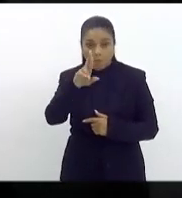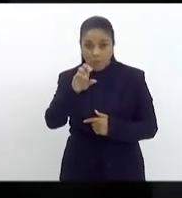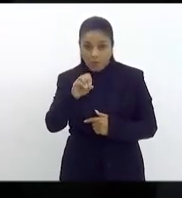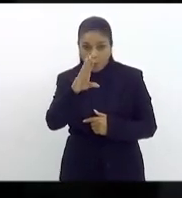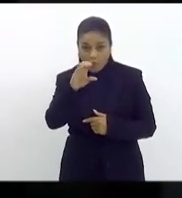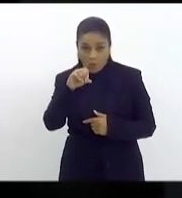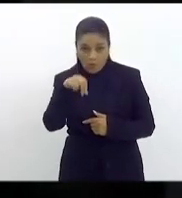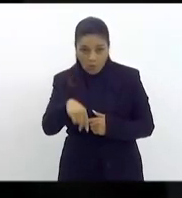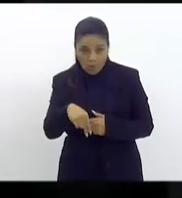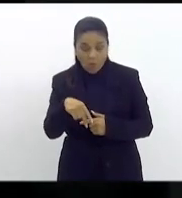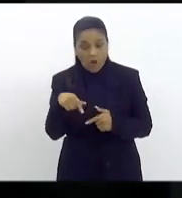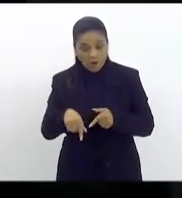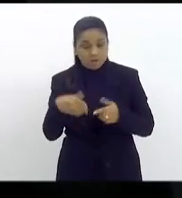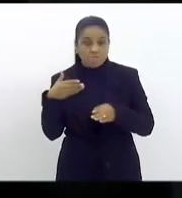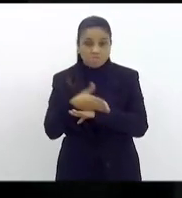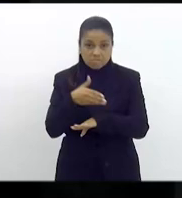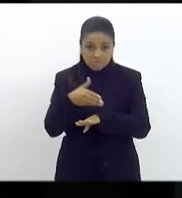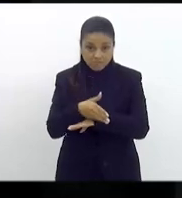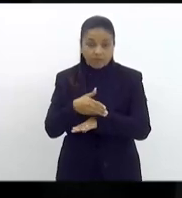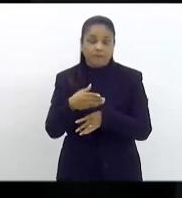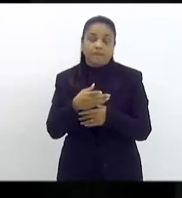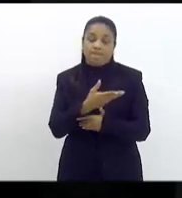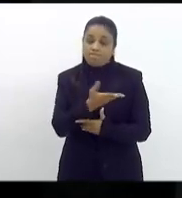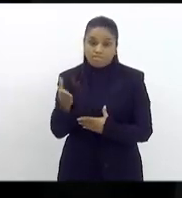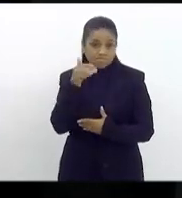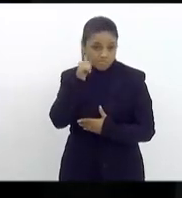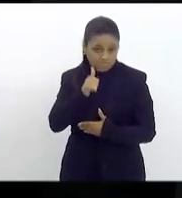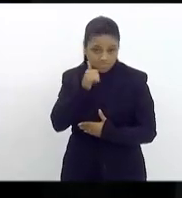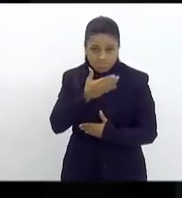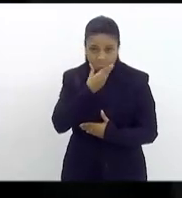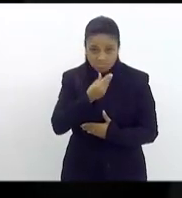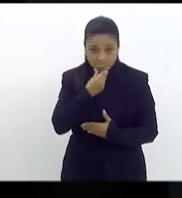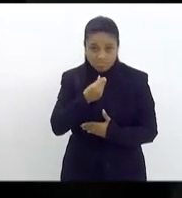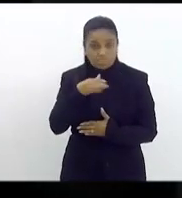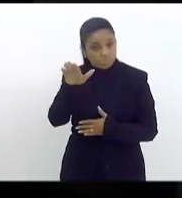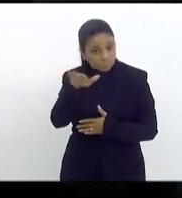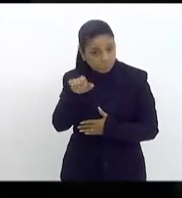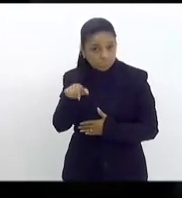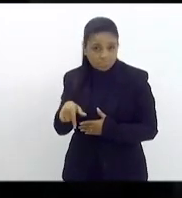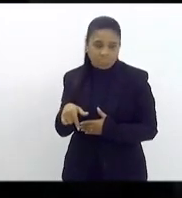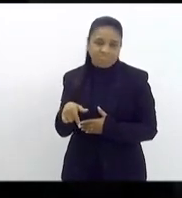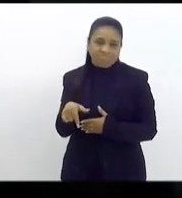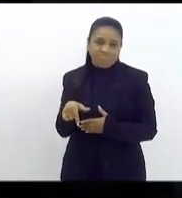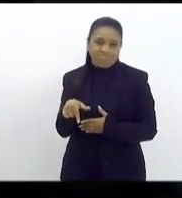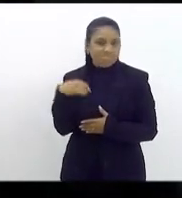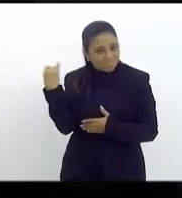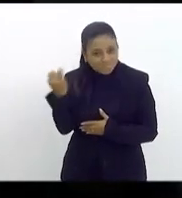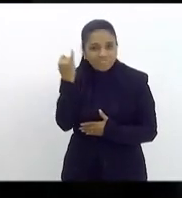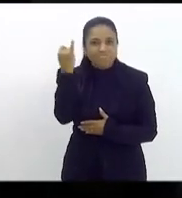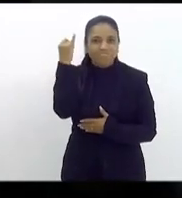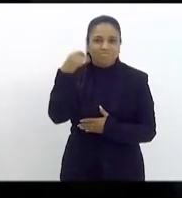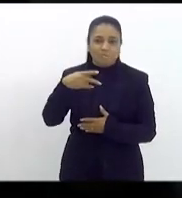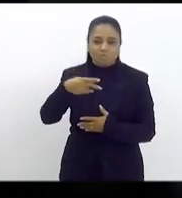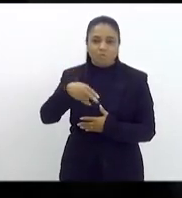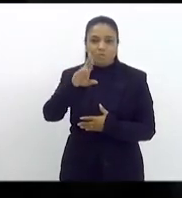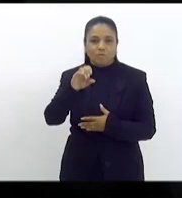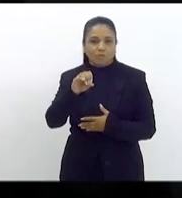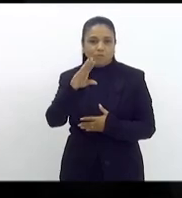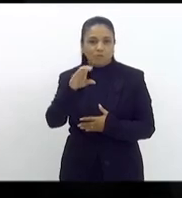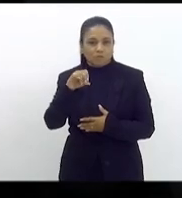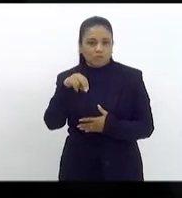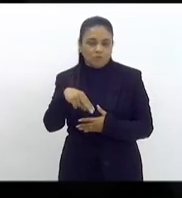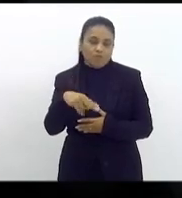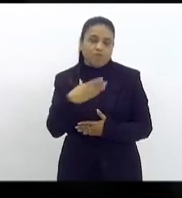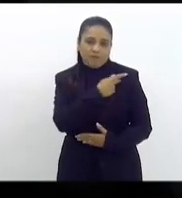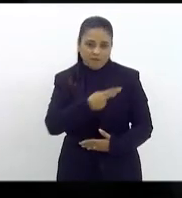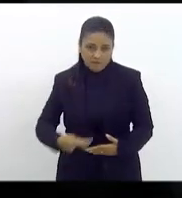nós, doutor Anderson, senhoras e senhores... Vamos aprovar a convocação do caso? É importante, é importante, presidente, se assim